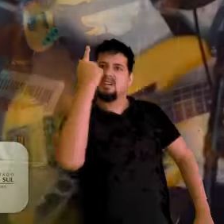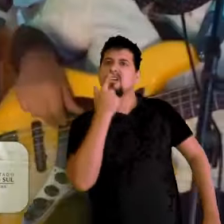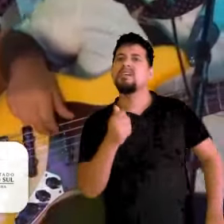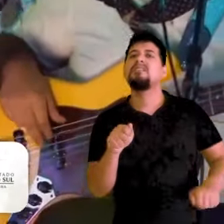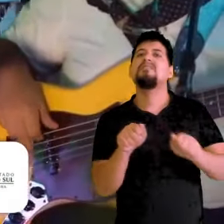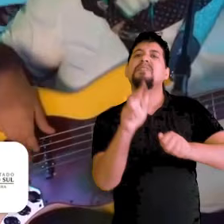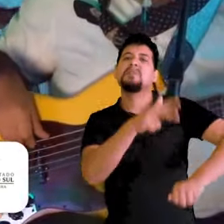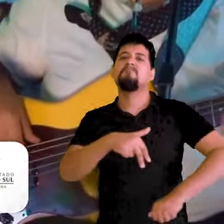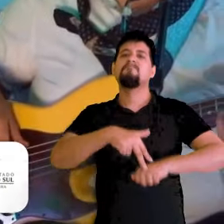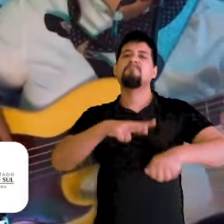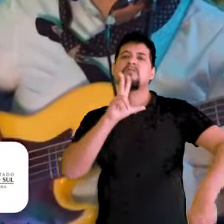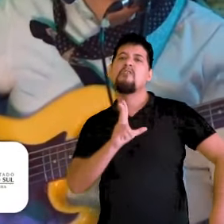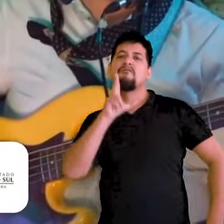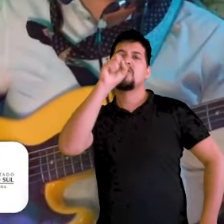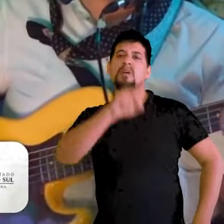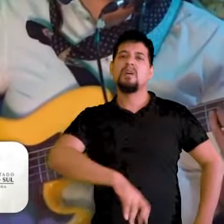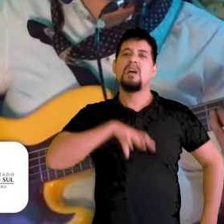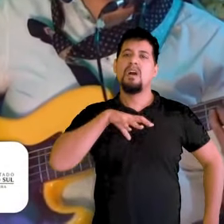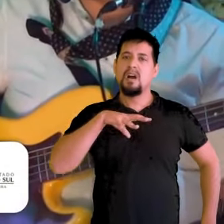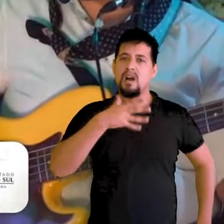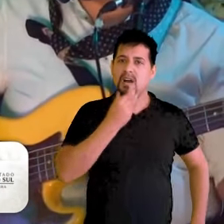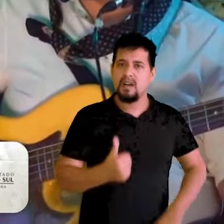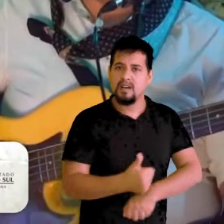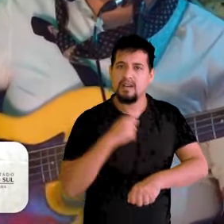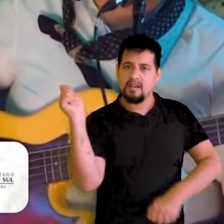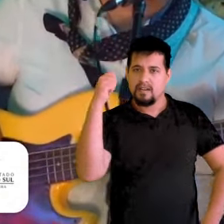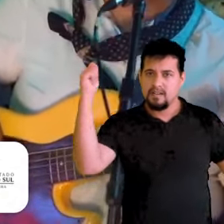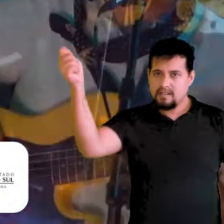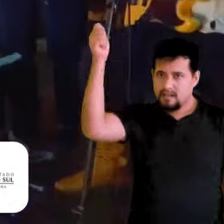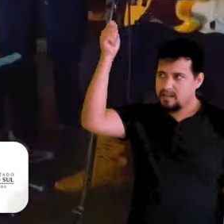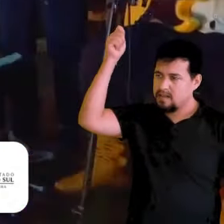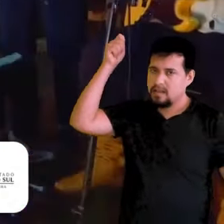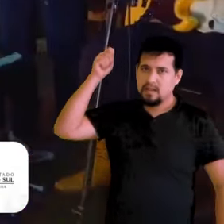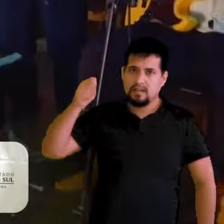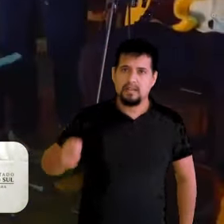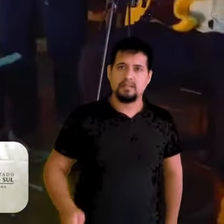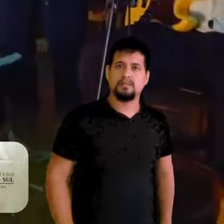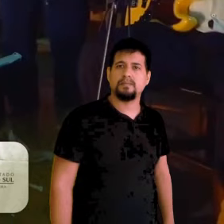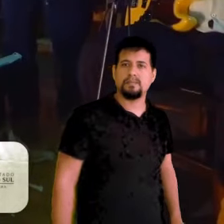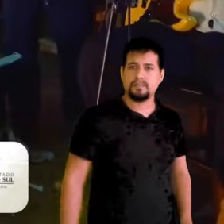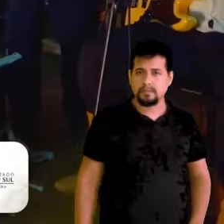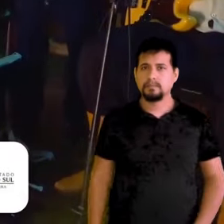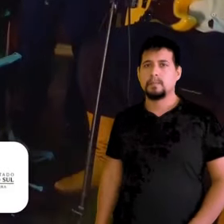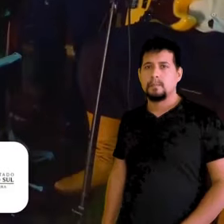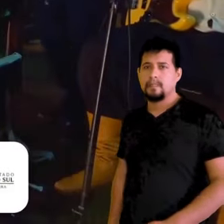no sangue se fez pátria na bravura do peão.